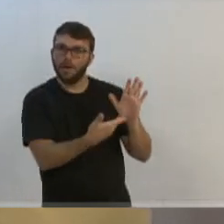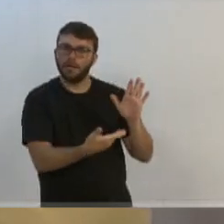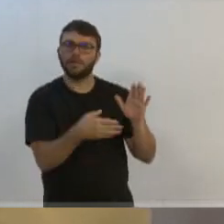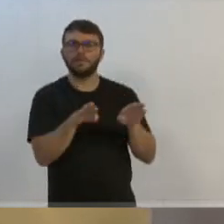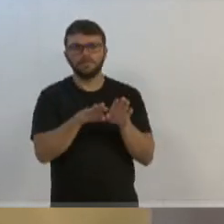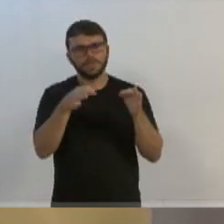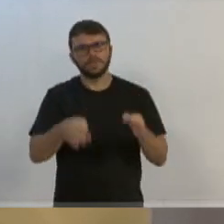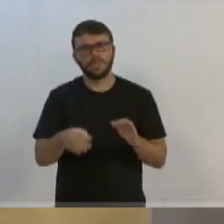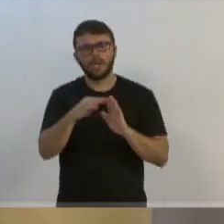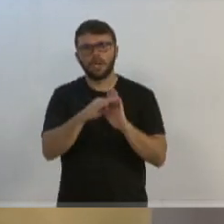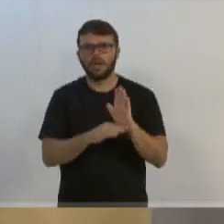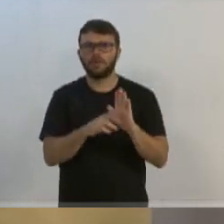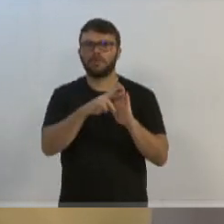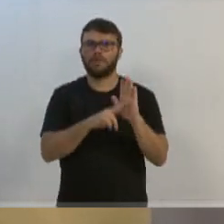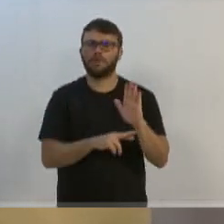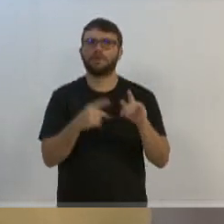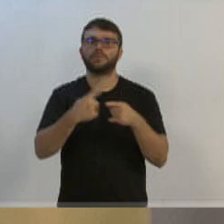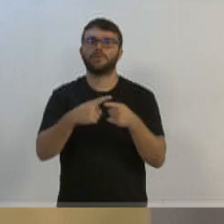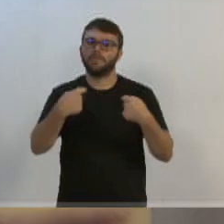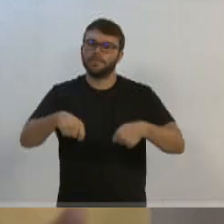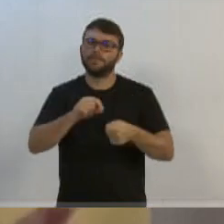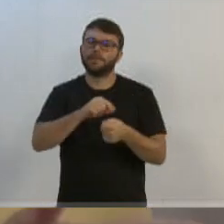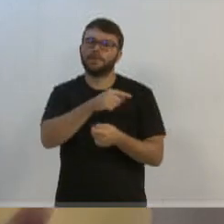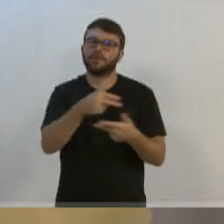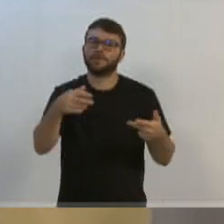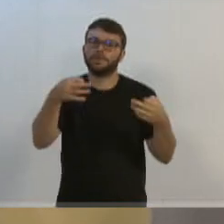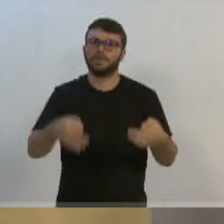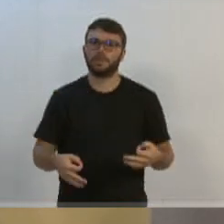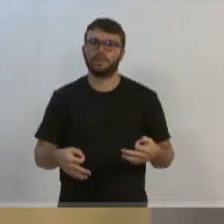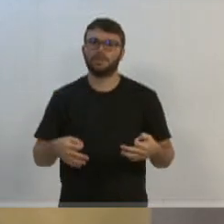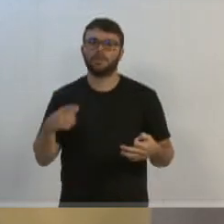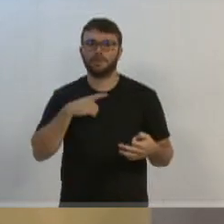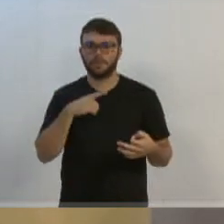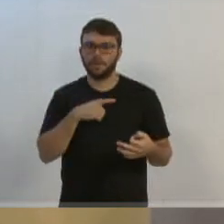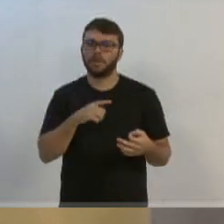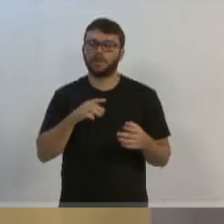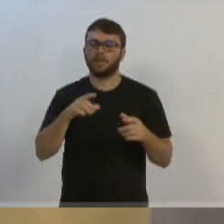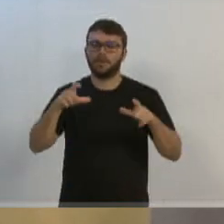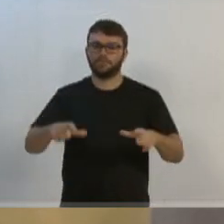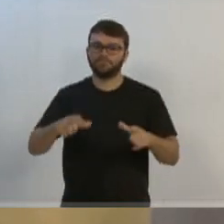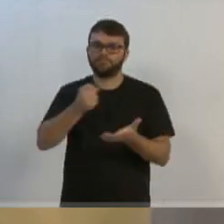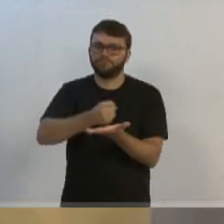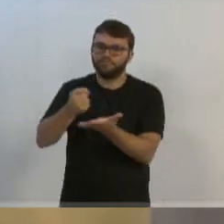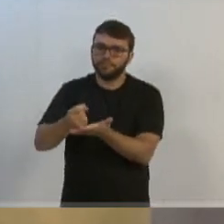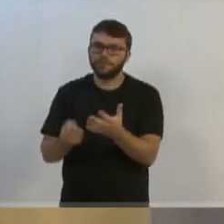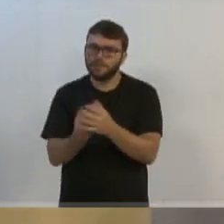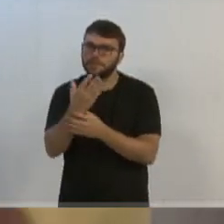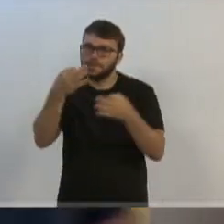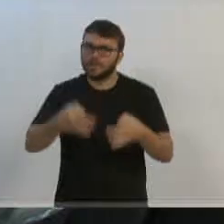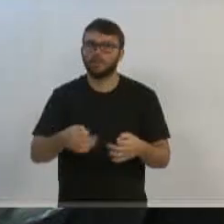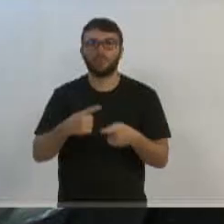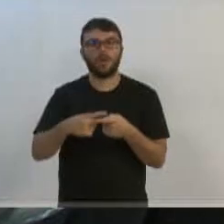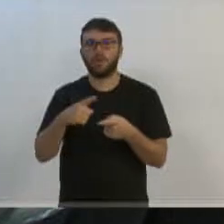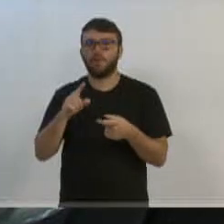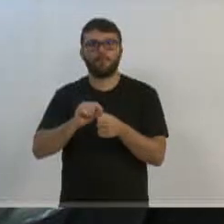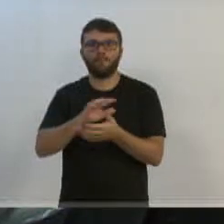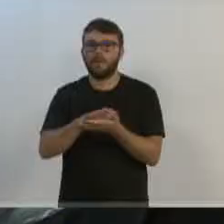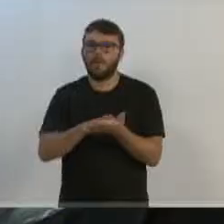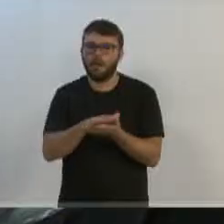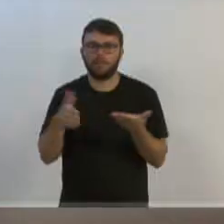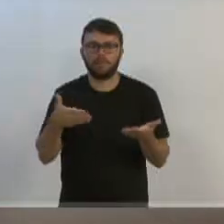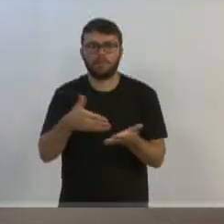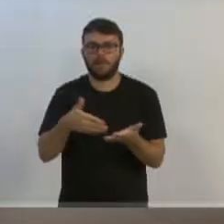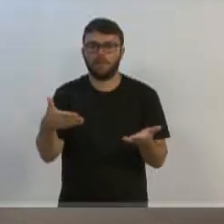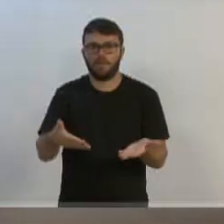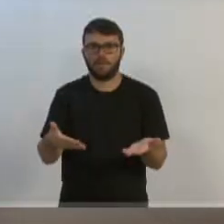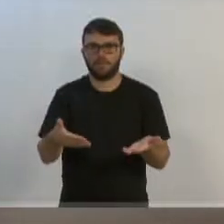que se faça, na verdade, o que tem que ser feito. Regularização fundiária do nosso município, porque, na verdade, não está sendo feito nada. Obrigado. Mais